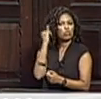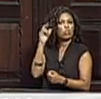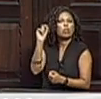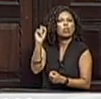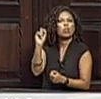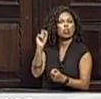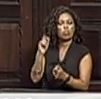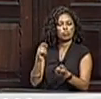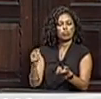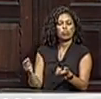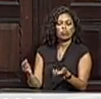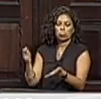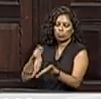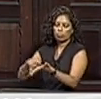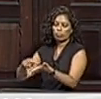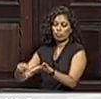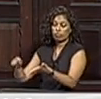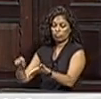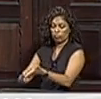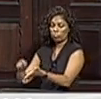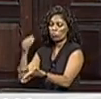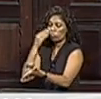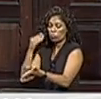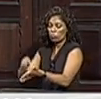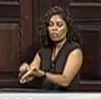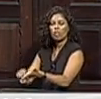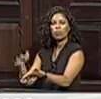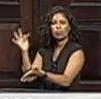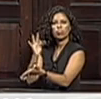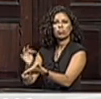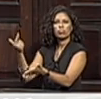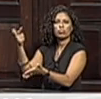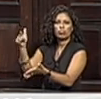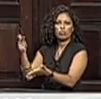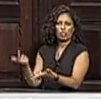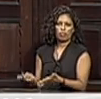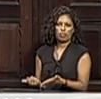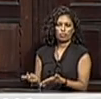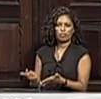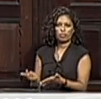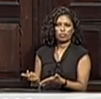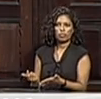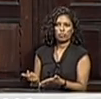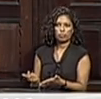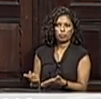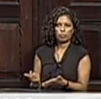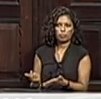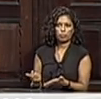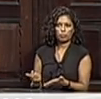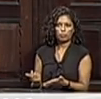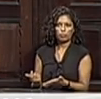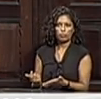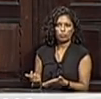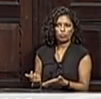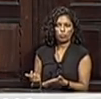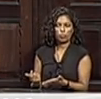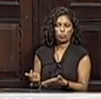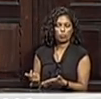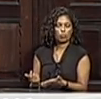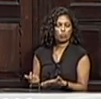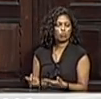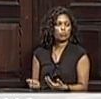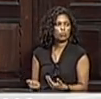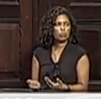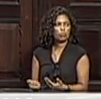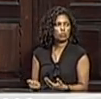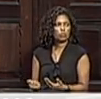essa emenda quer fazer é igualar todas as categorias. Isso é melhor, é mais justo. Por